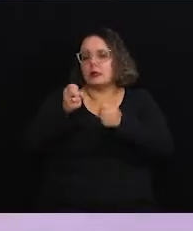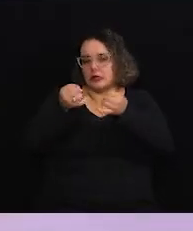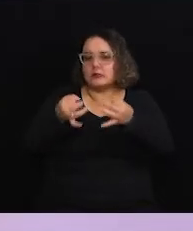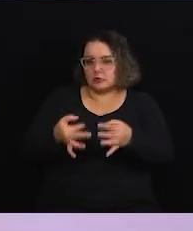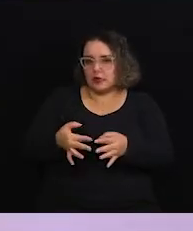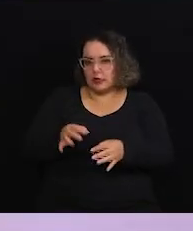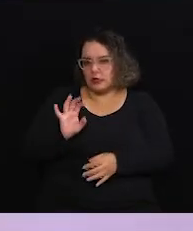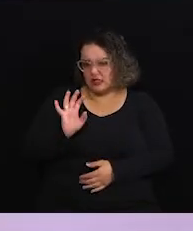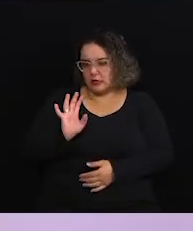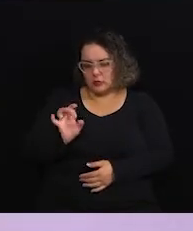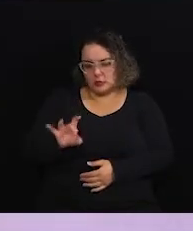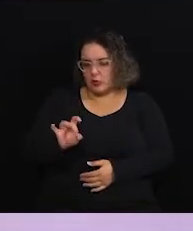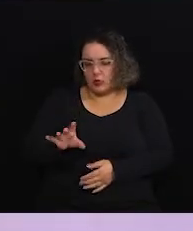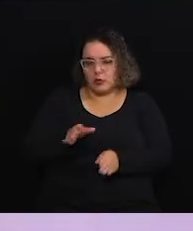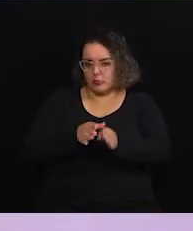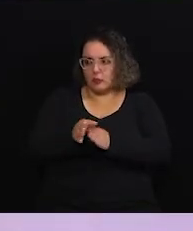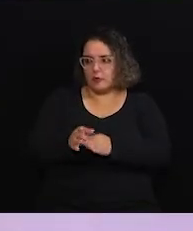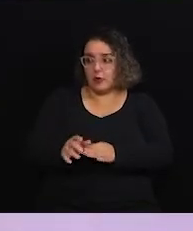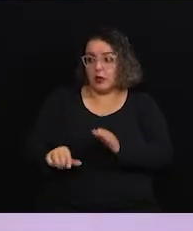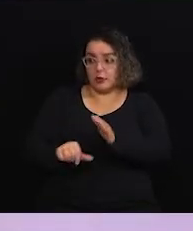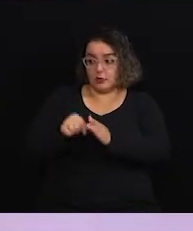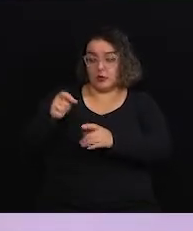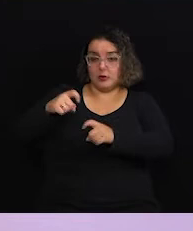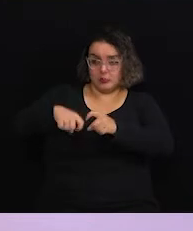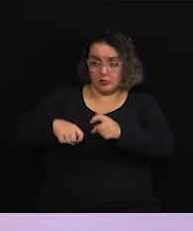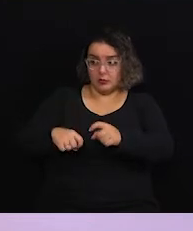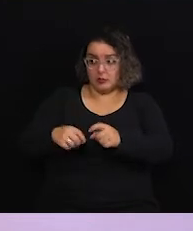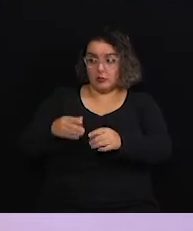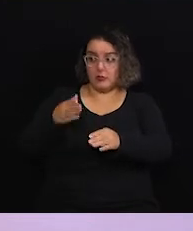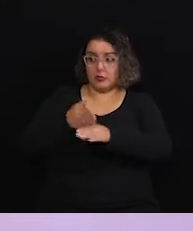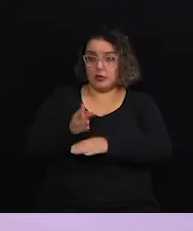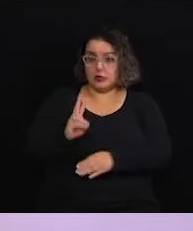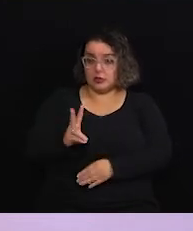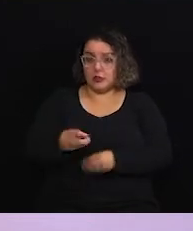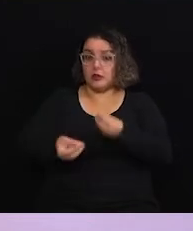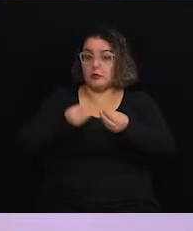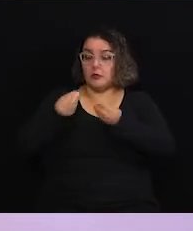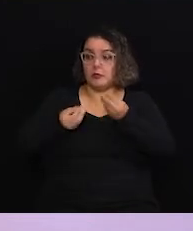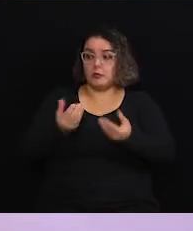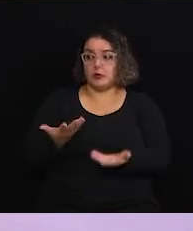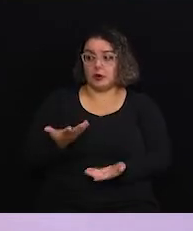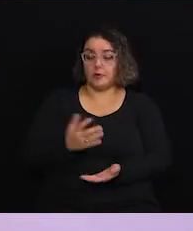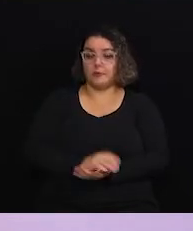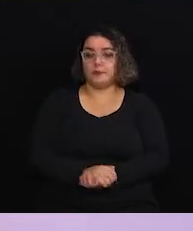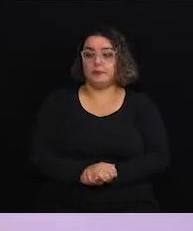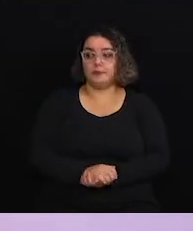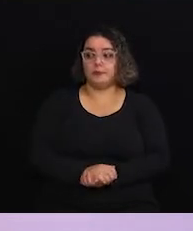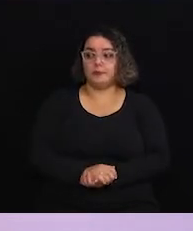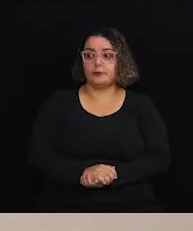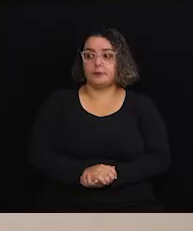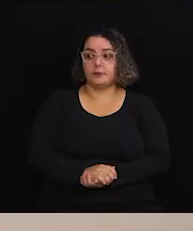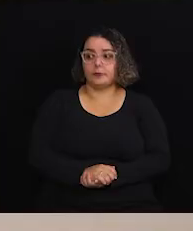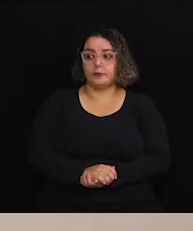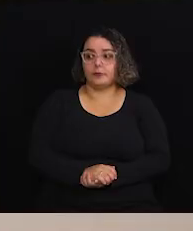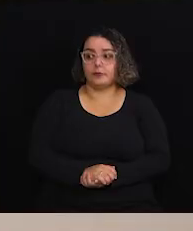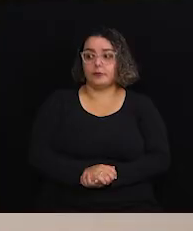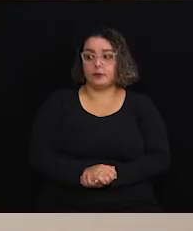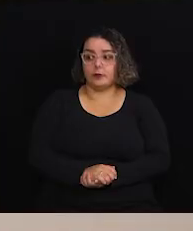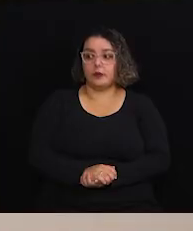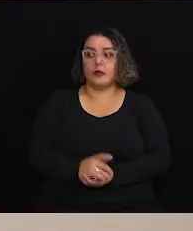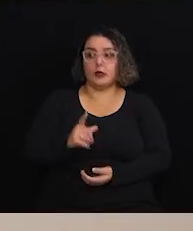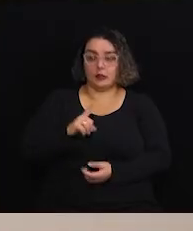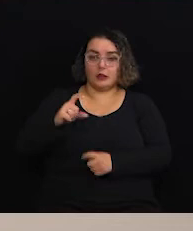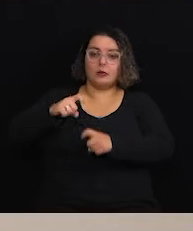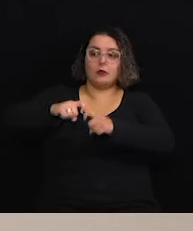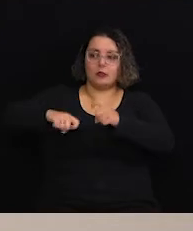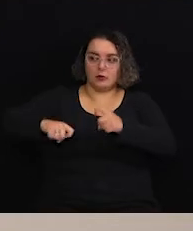a partir do momento que teve a primeira relação sexual, já é recomendado ir sempre? Qual que é o indicado? A partir do